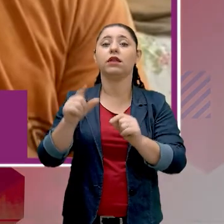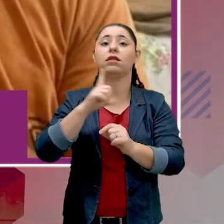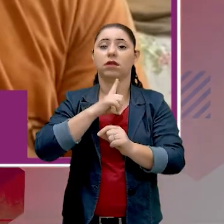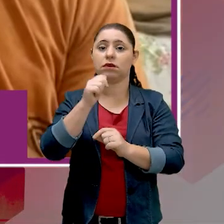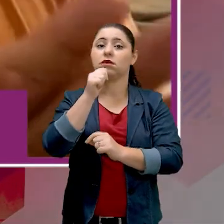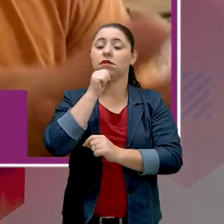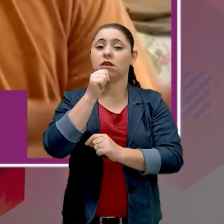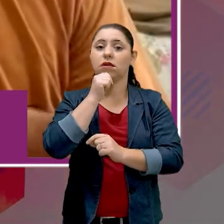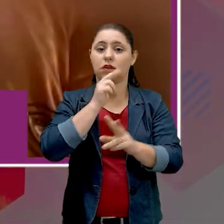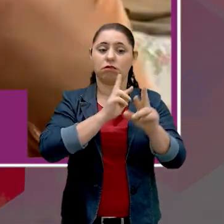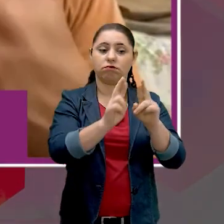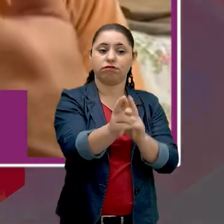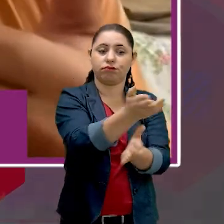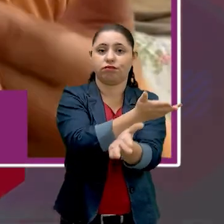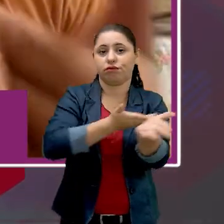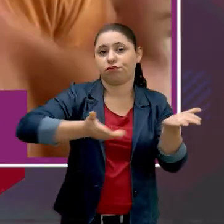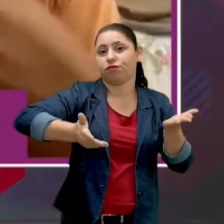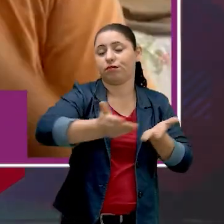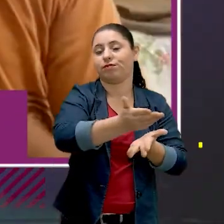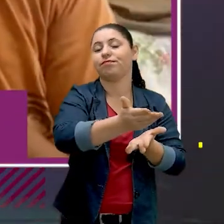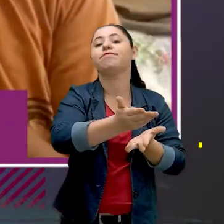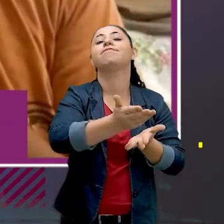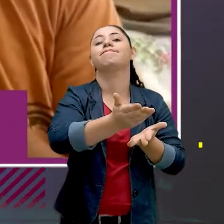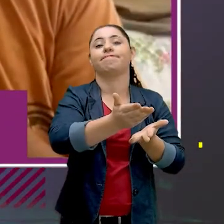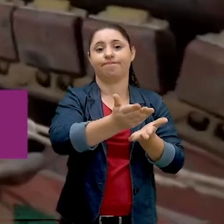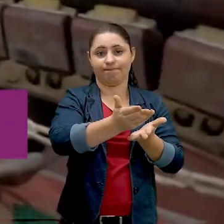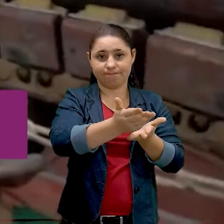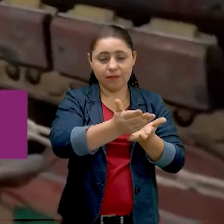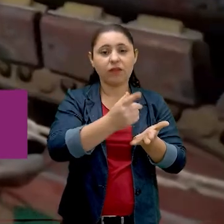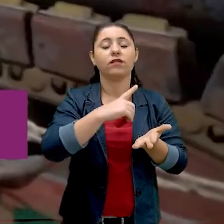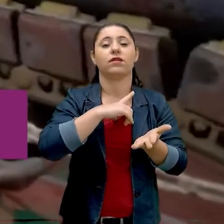para quem tem ainda negociações com a Rússia.